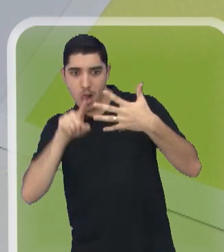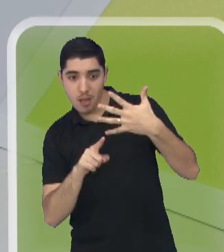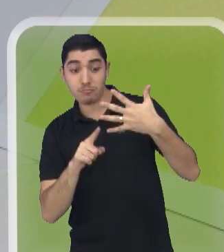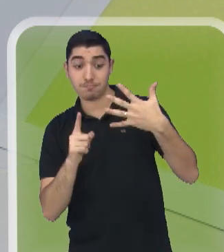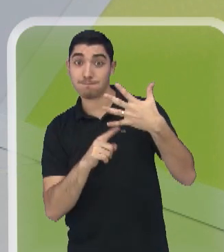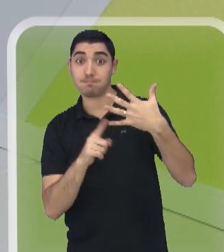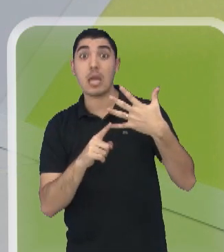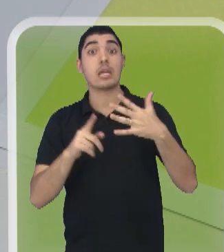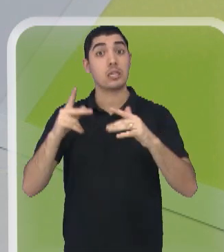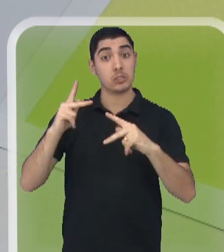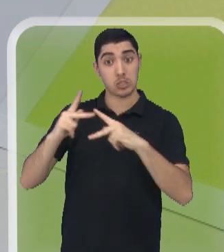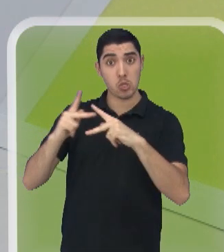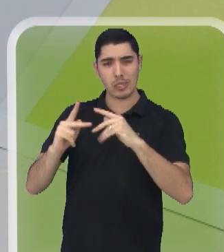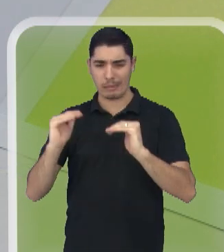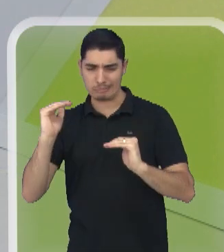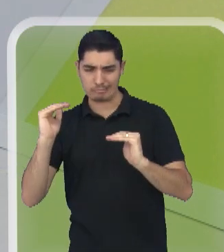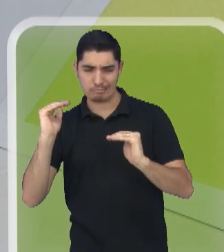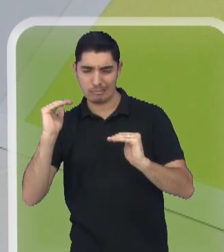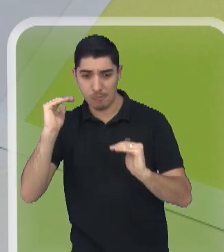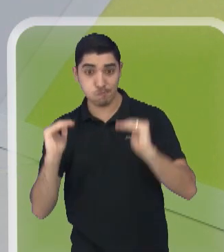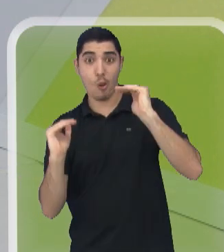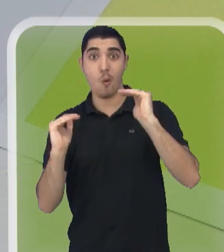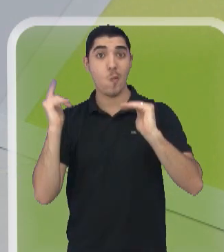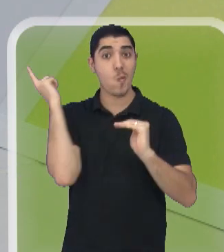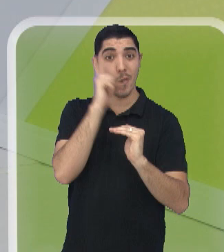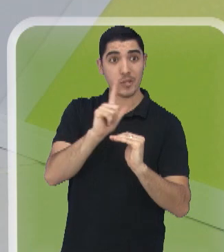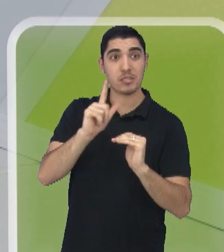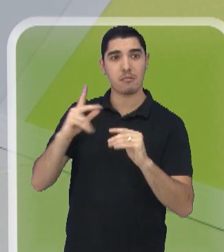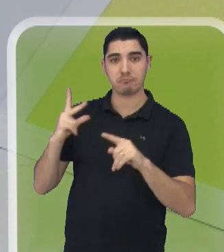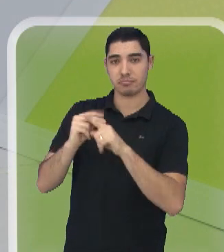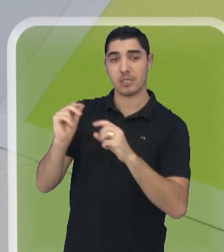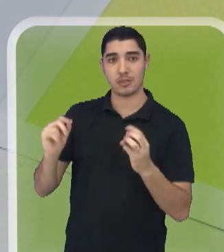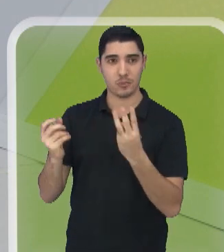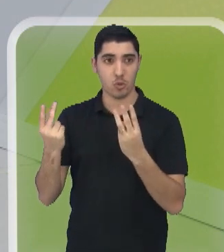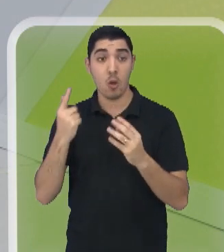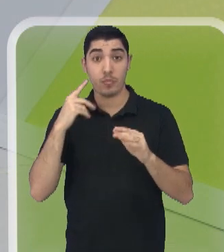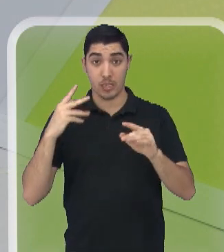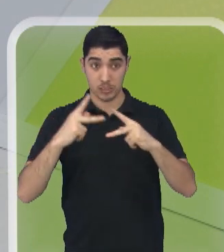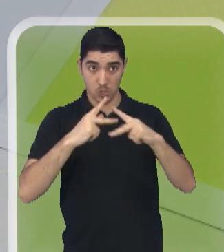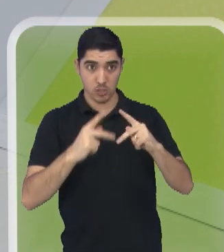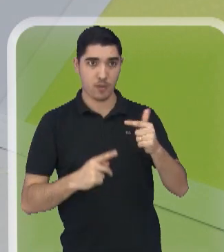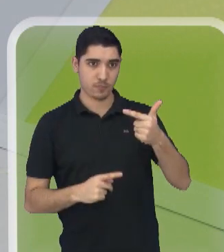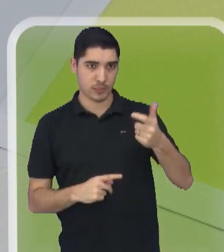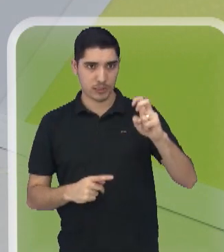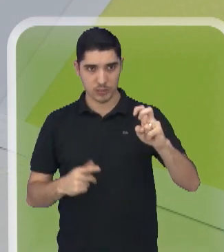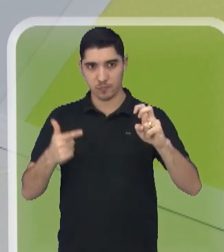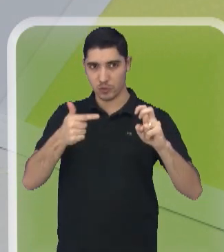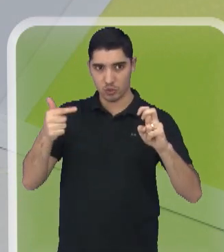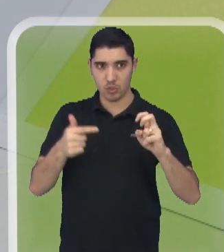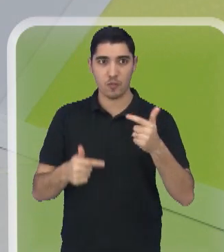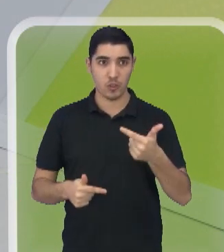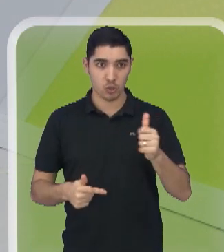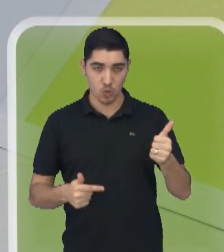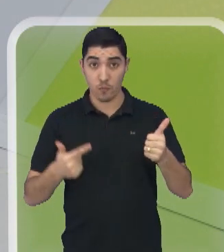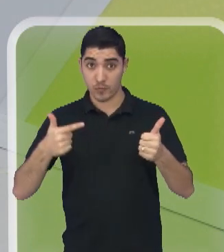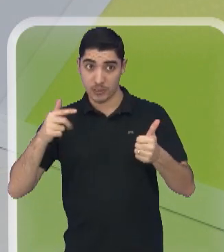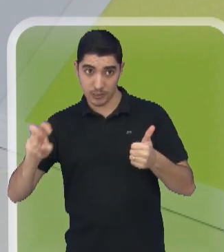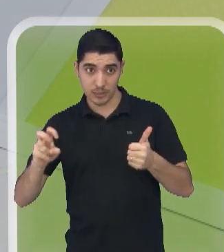de virada, São José venceu a partida por 3-2, com parciais de 25-22, 21-25, olha o